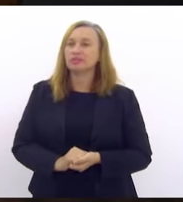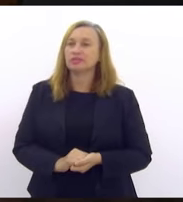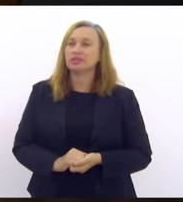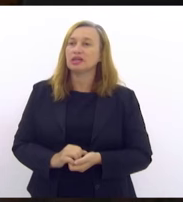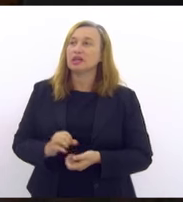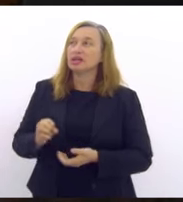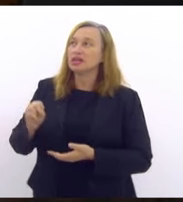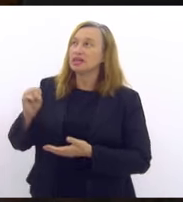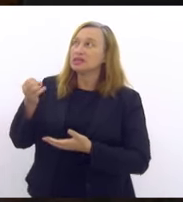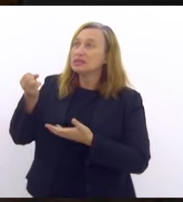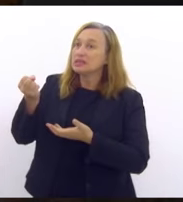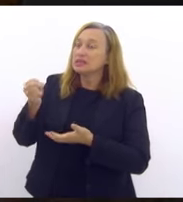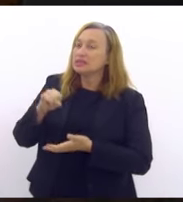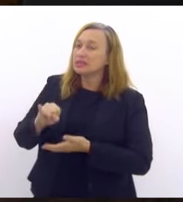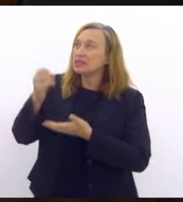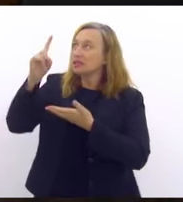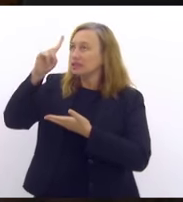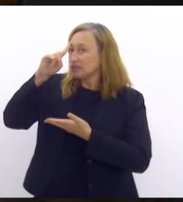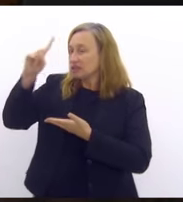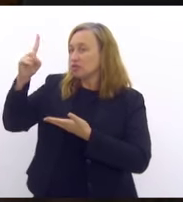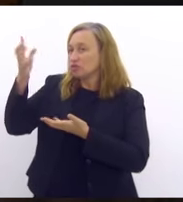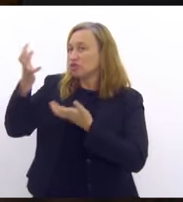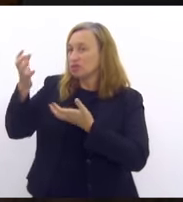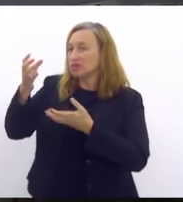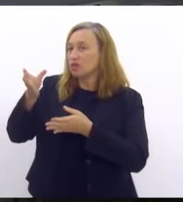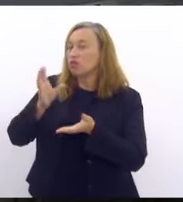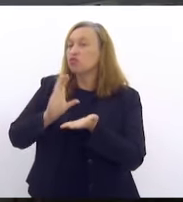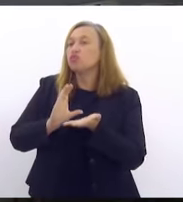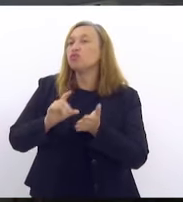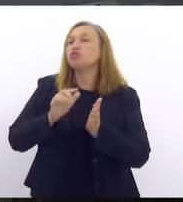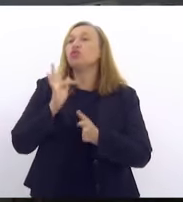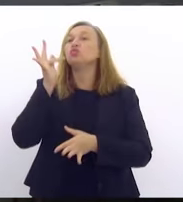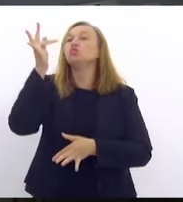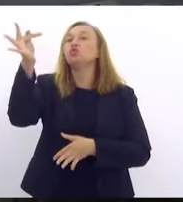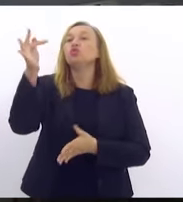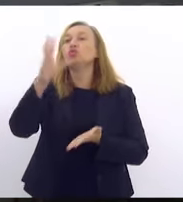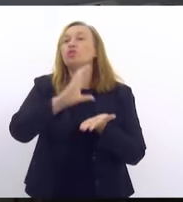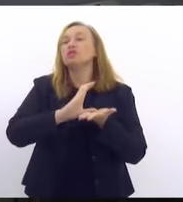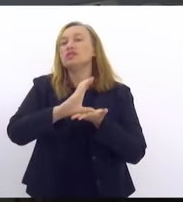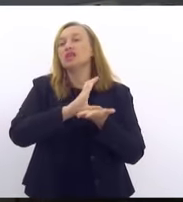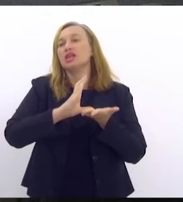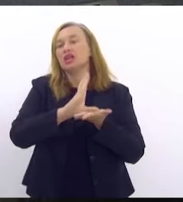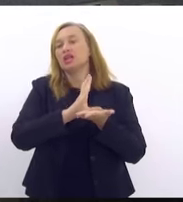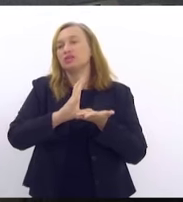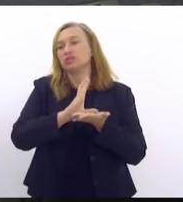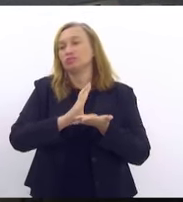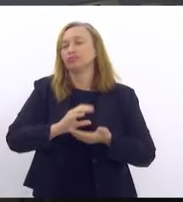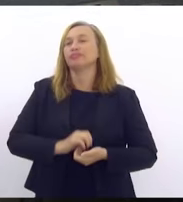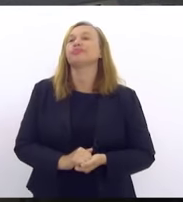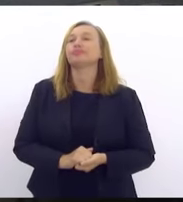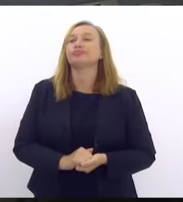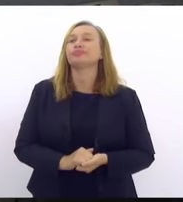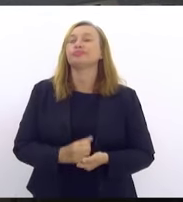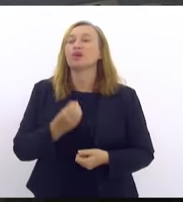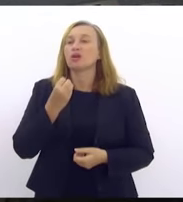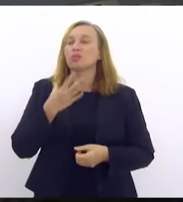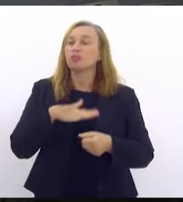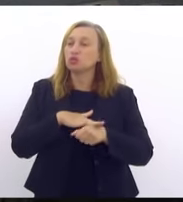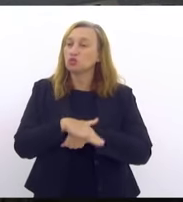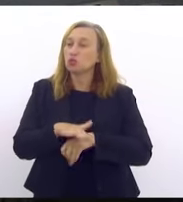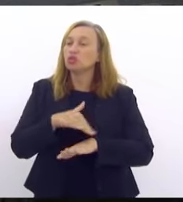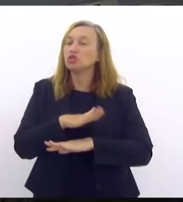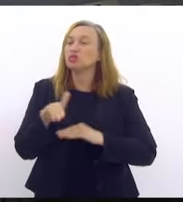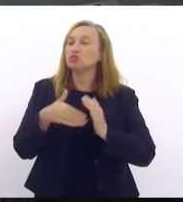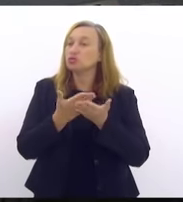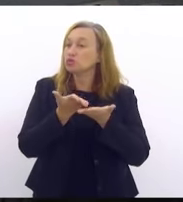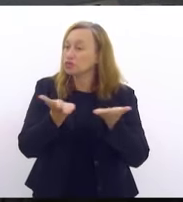nosso futuro Conselheiro do CNJ Deus quiser bom boa noite a todas e a